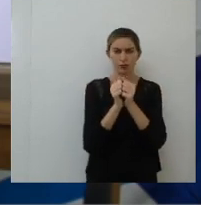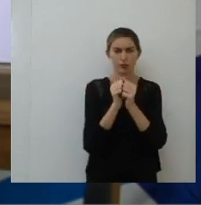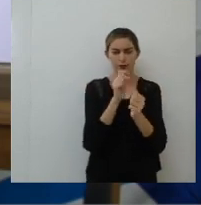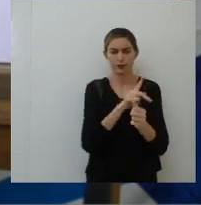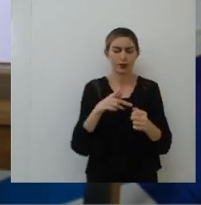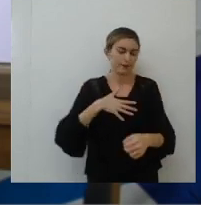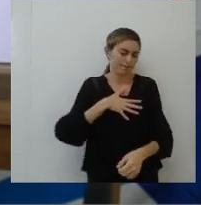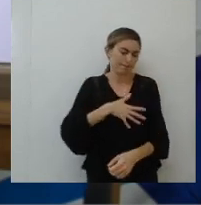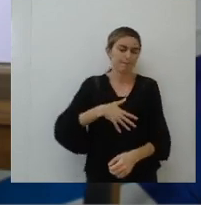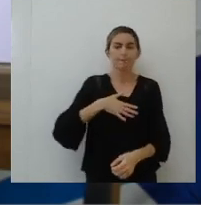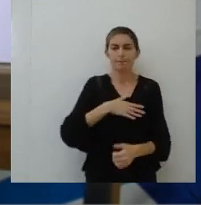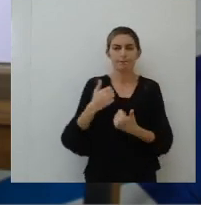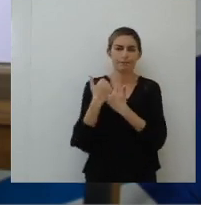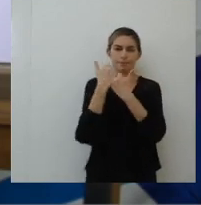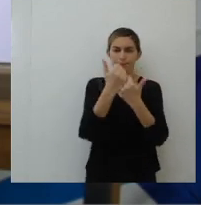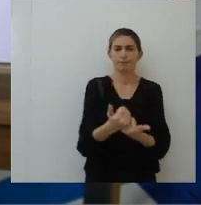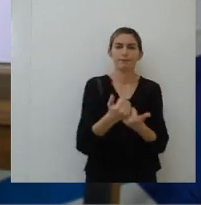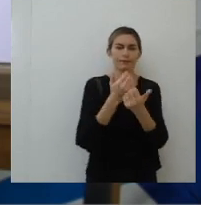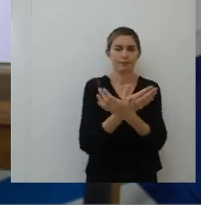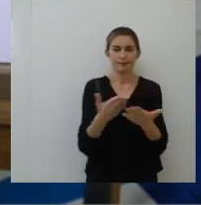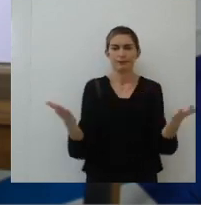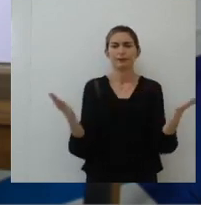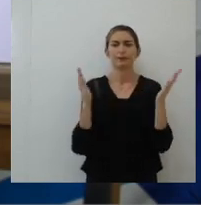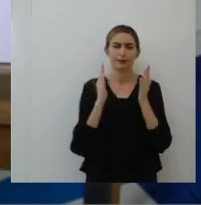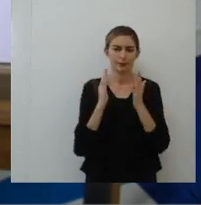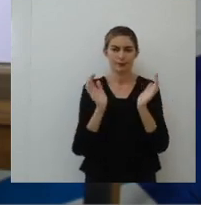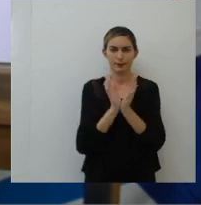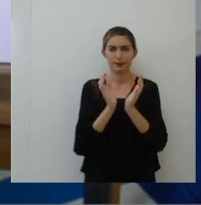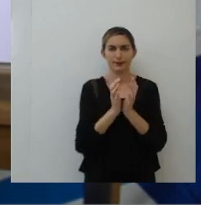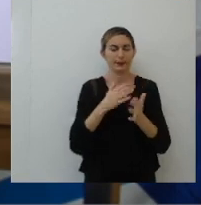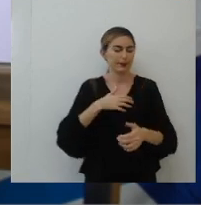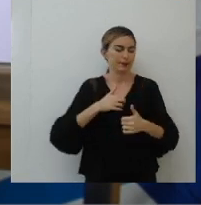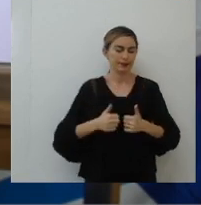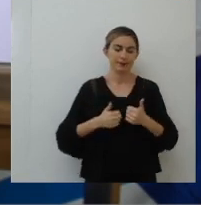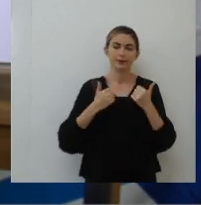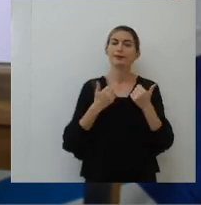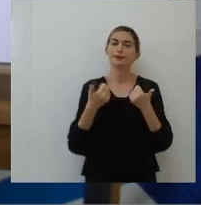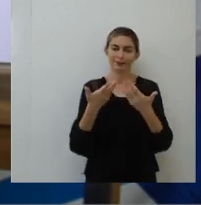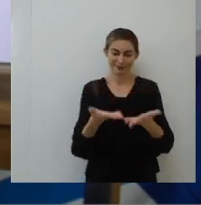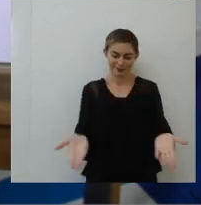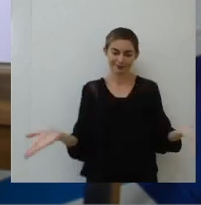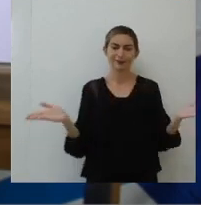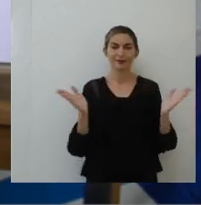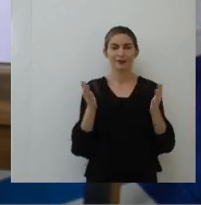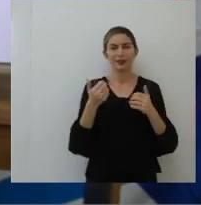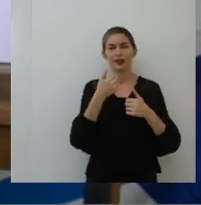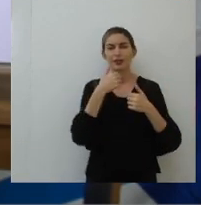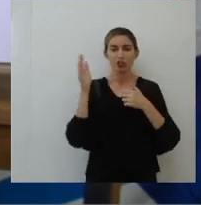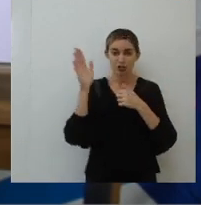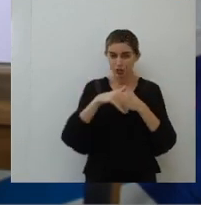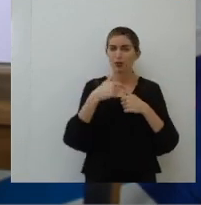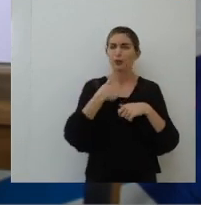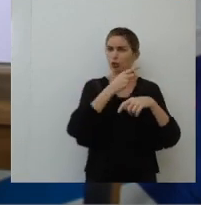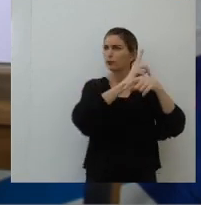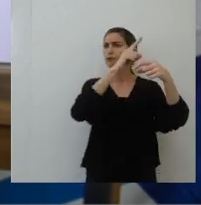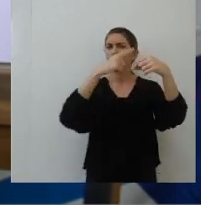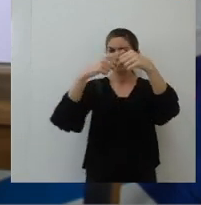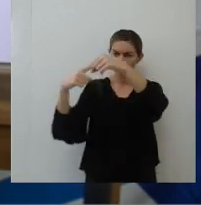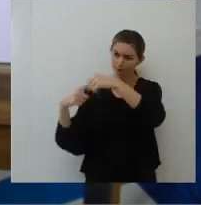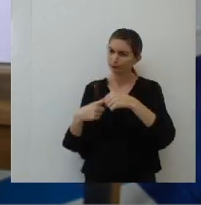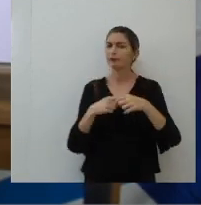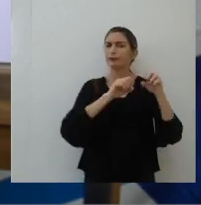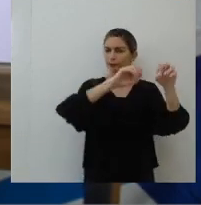sendo um prazer estar aqui representando toda a nossa classe, tá? Essa equipe aqui está muito orgulhosa disso, tá bom? E chama a gente que a gente vai para os interiores da aula, sim,